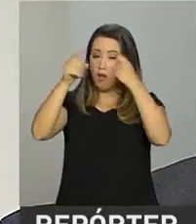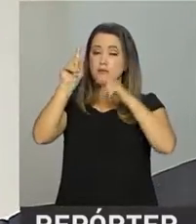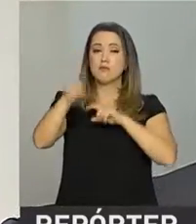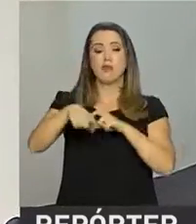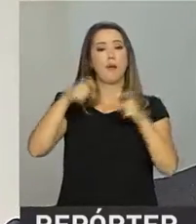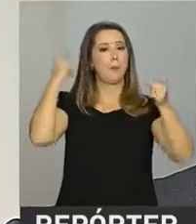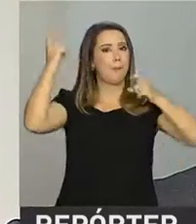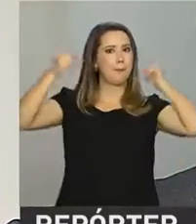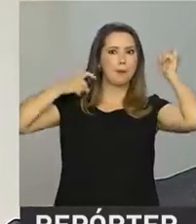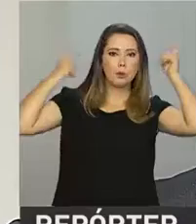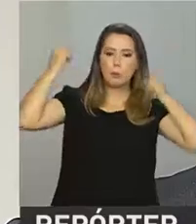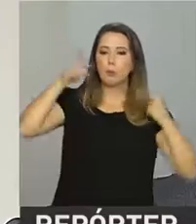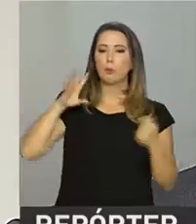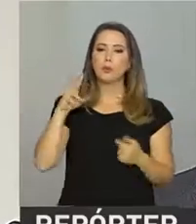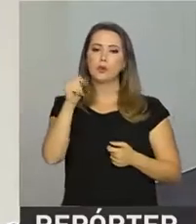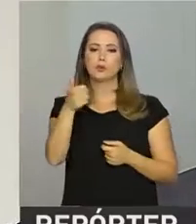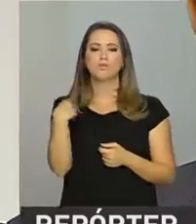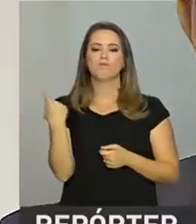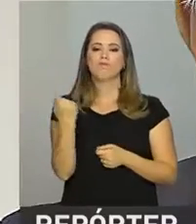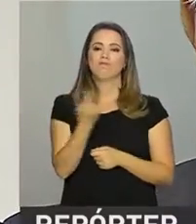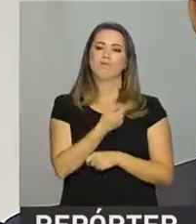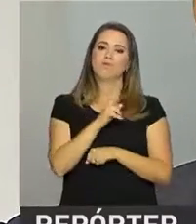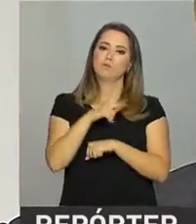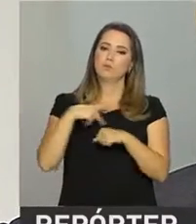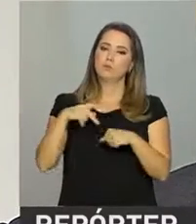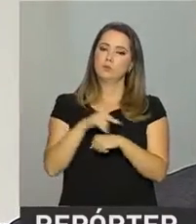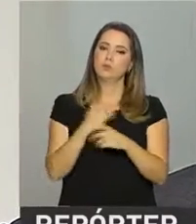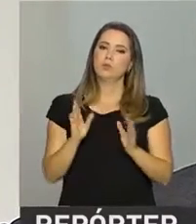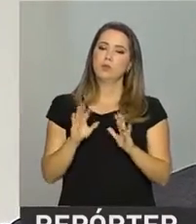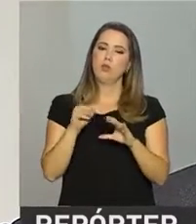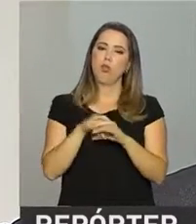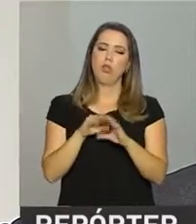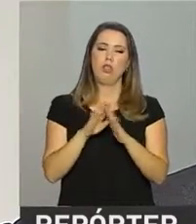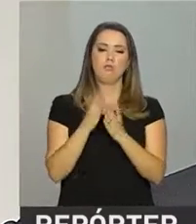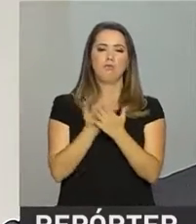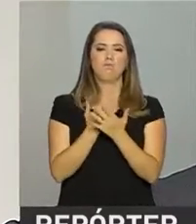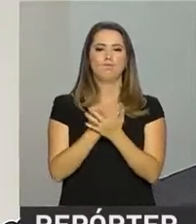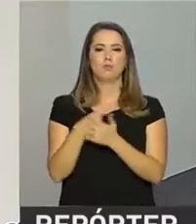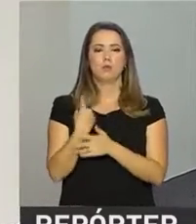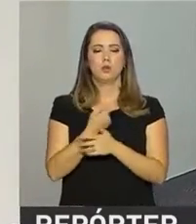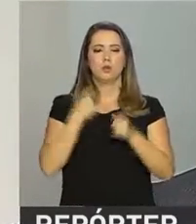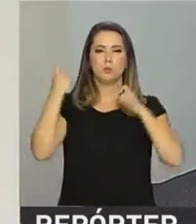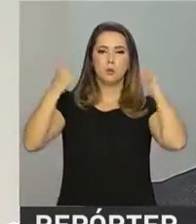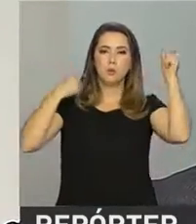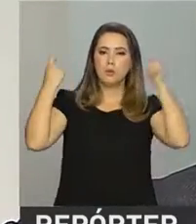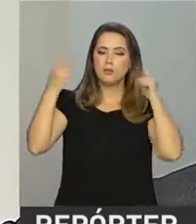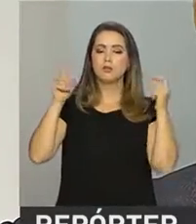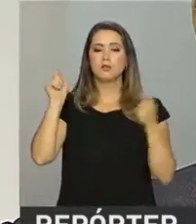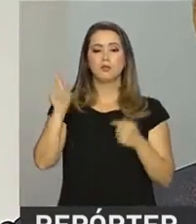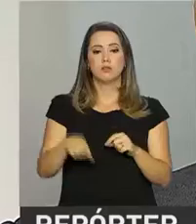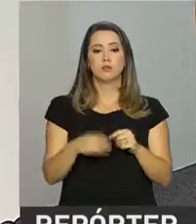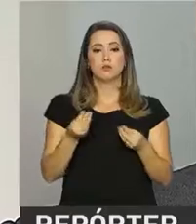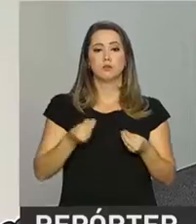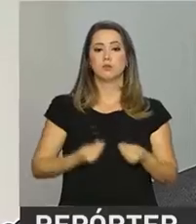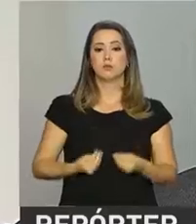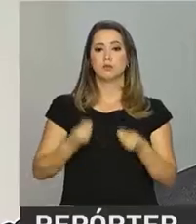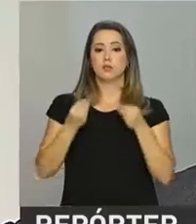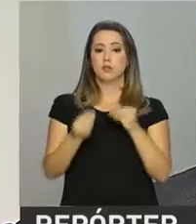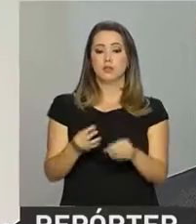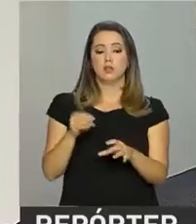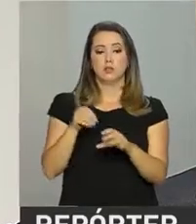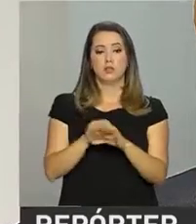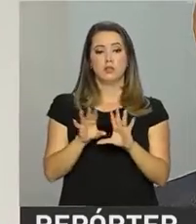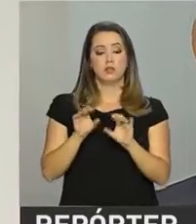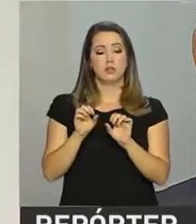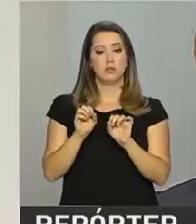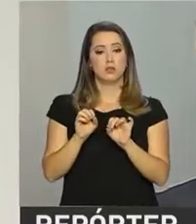vivemos isso em nossa sociedade nosso país por causa das escolas nós temos uma preocupação muito grande de trazer para dentro da